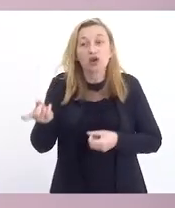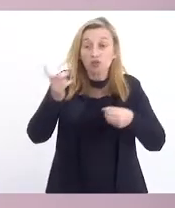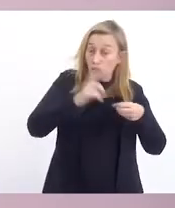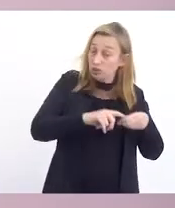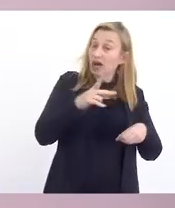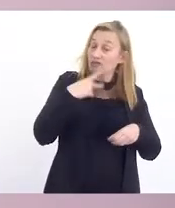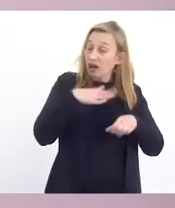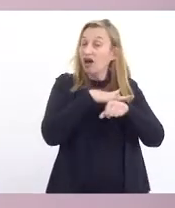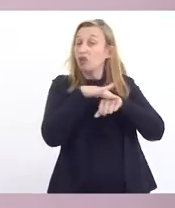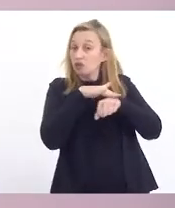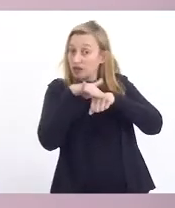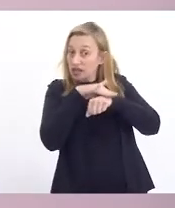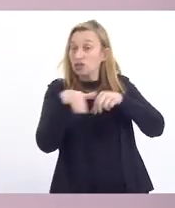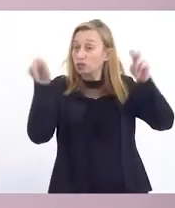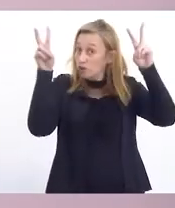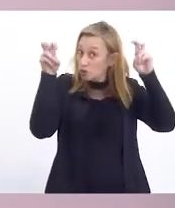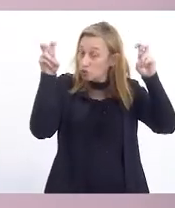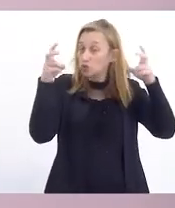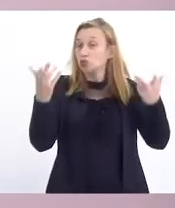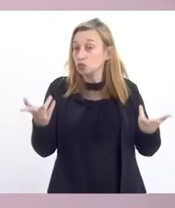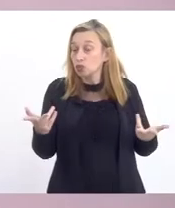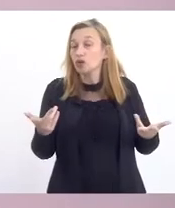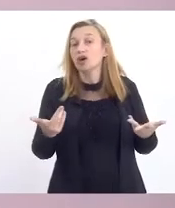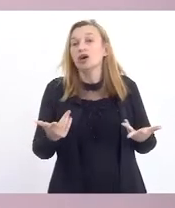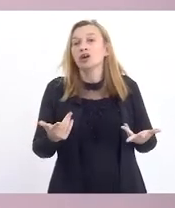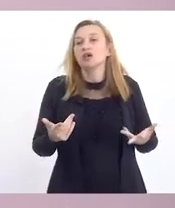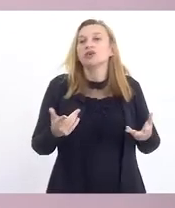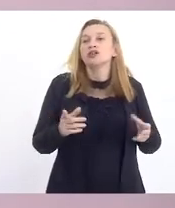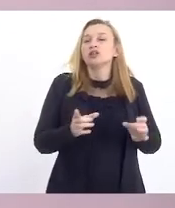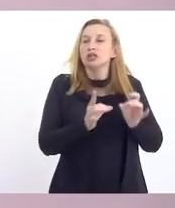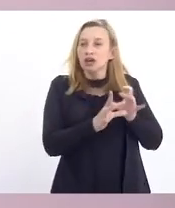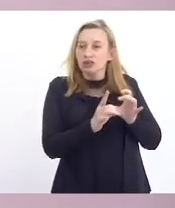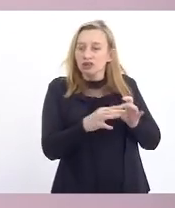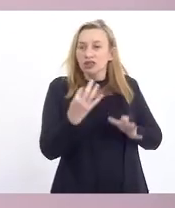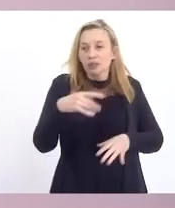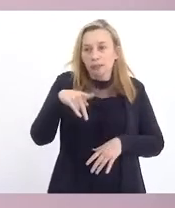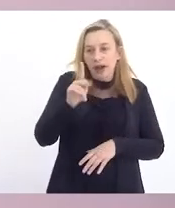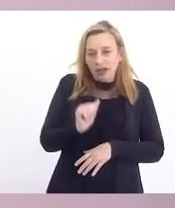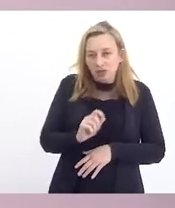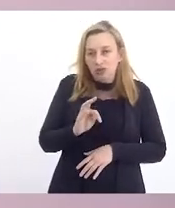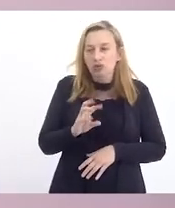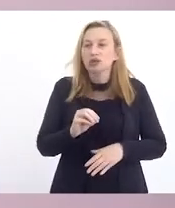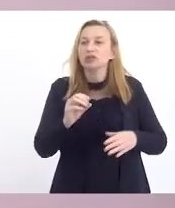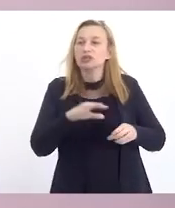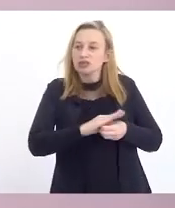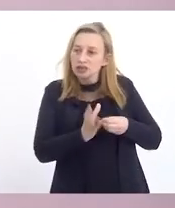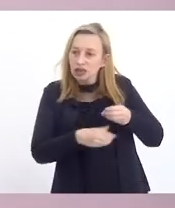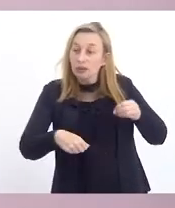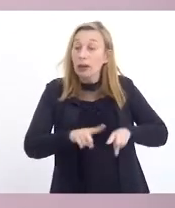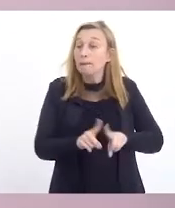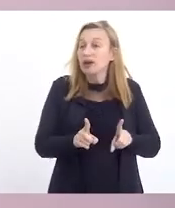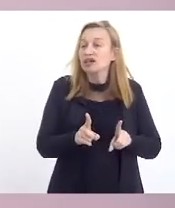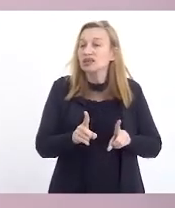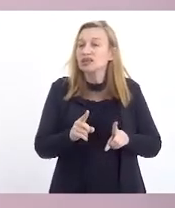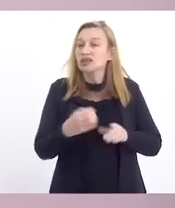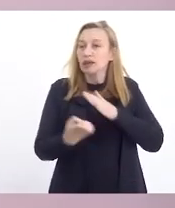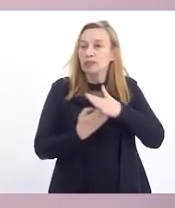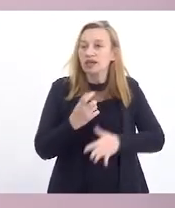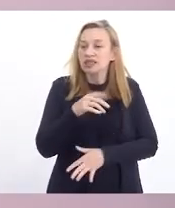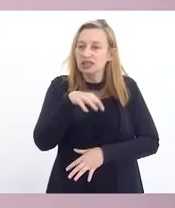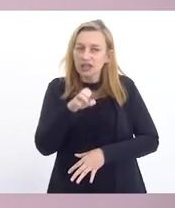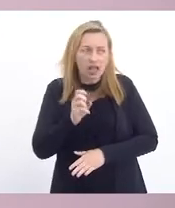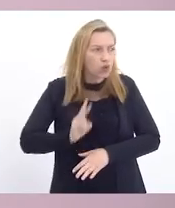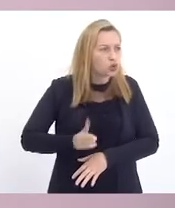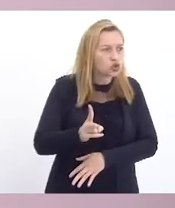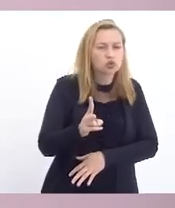voltar a conversar. Foi feita a privatização de parte do serviço de saneamento, mas a CEDAE vai continuar.